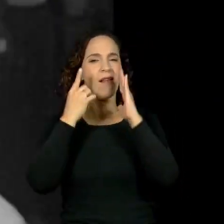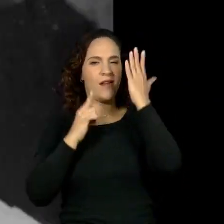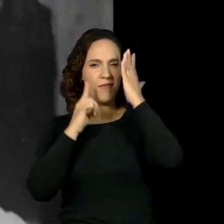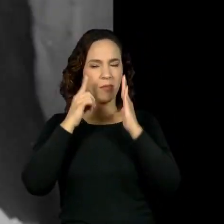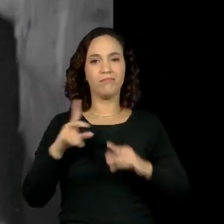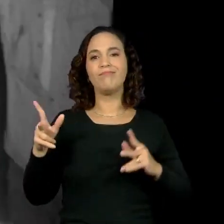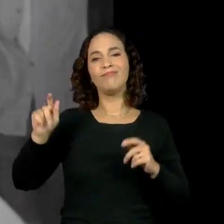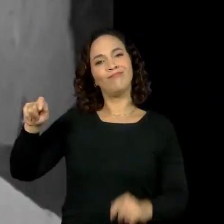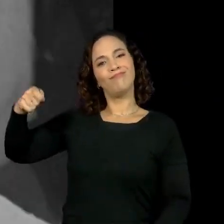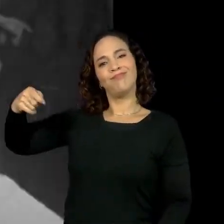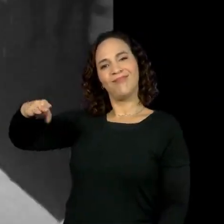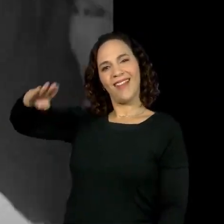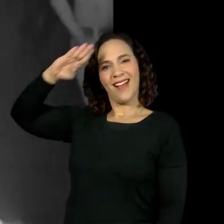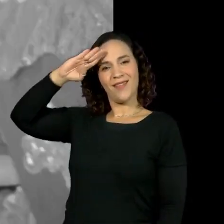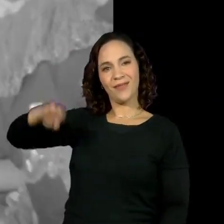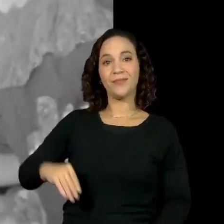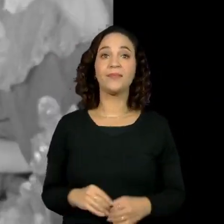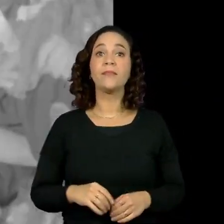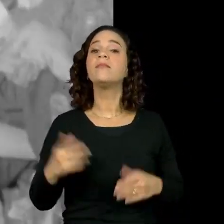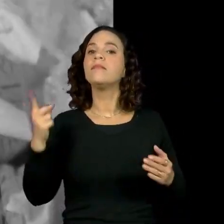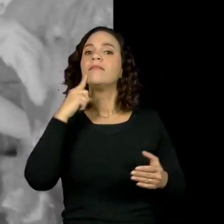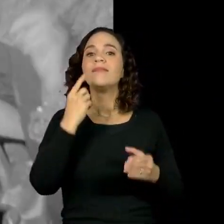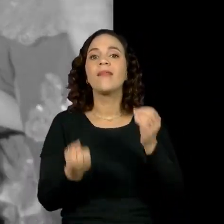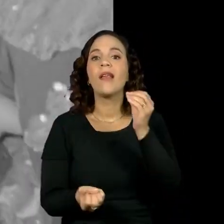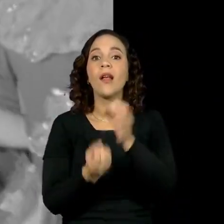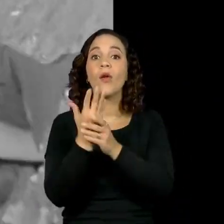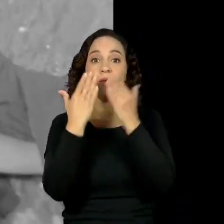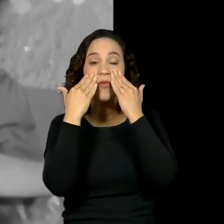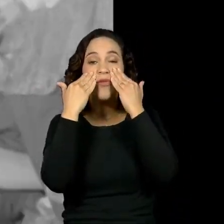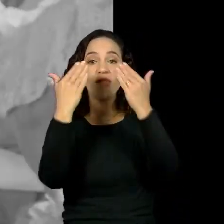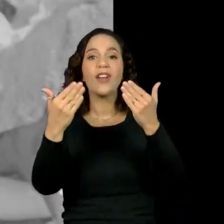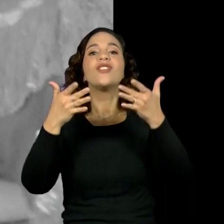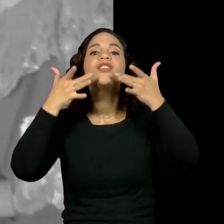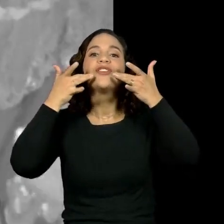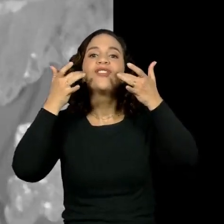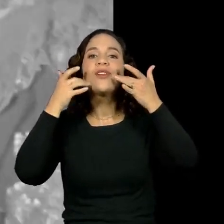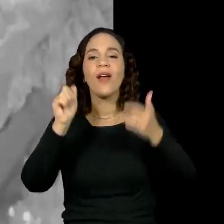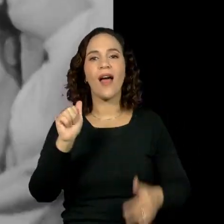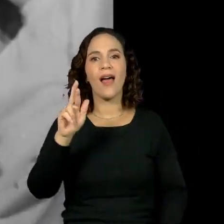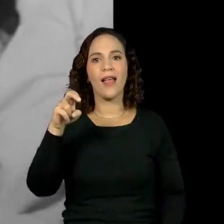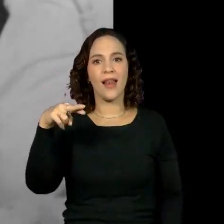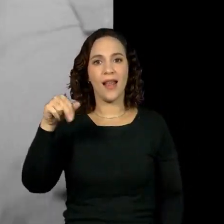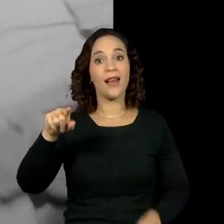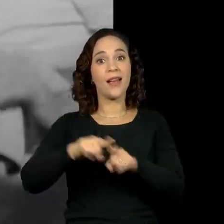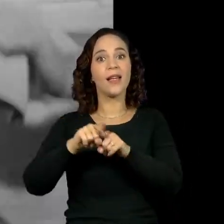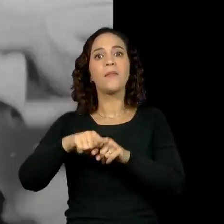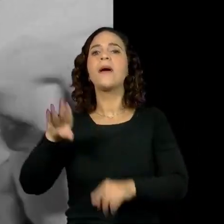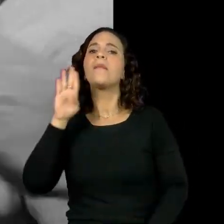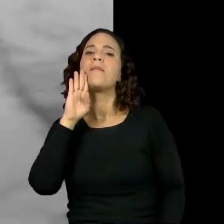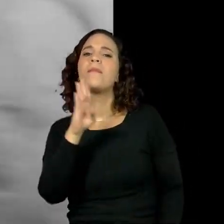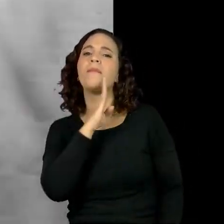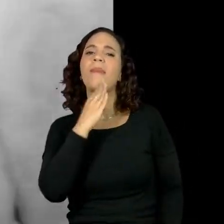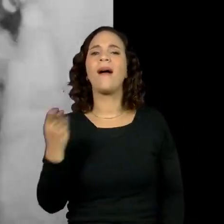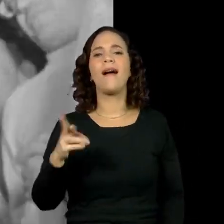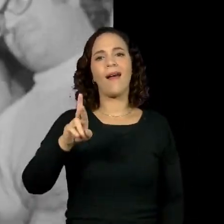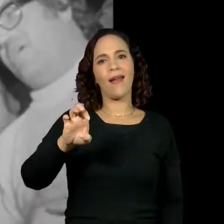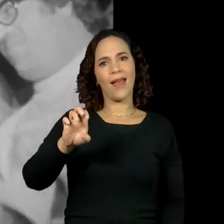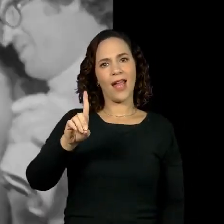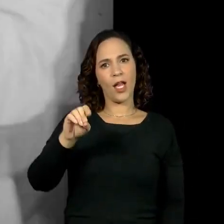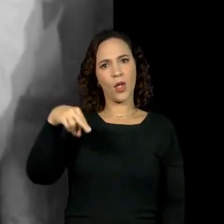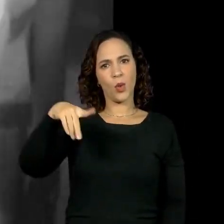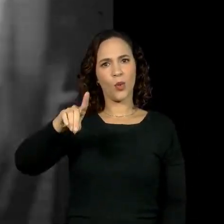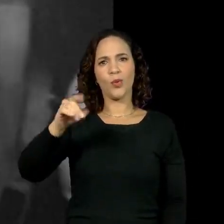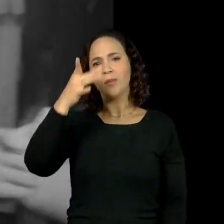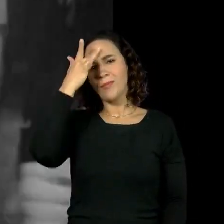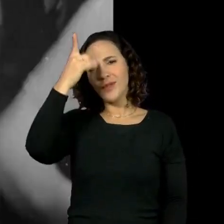Nascida em frente ao Teatro de Arena e ao icônico Bar Redondo, antigo reduto de artistas e jornalistas paulistanos, a